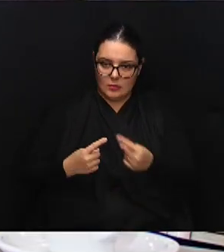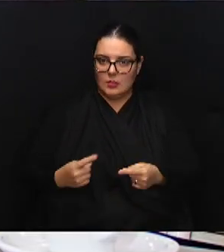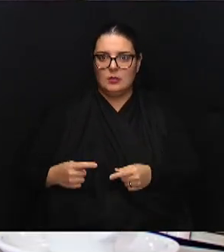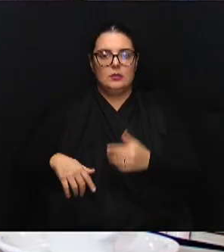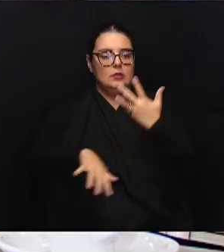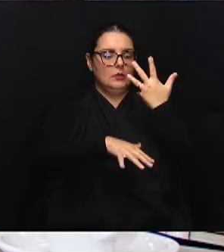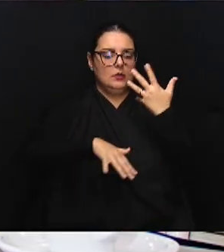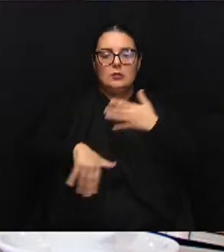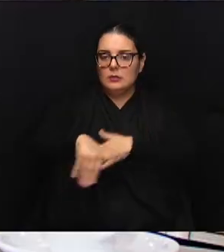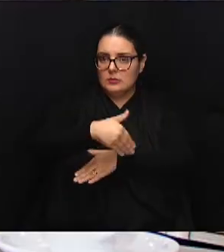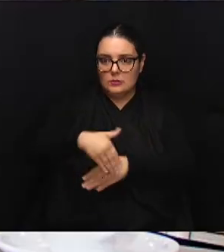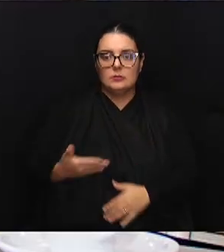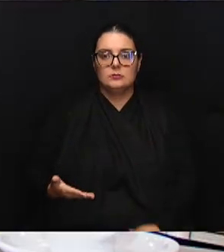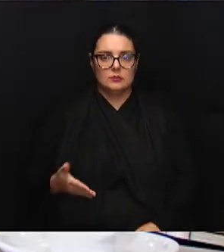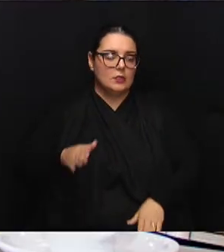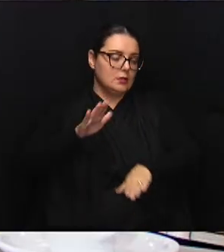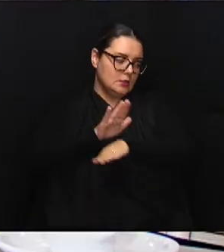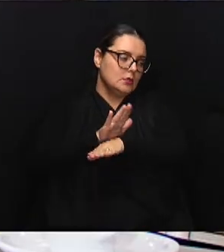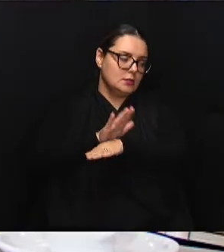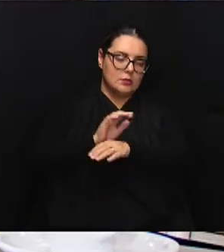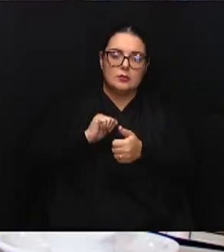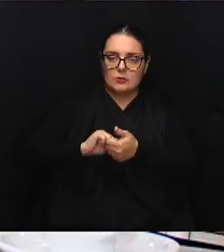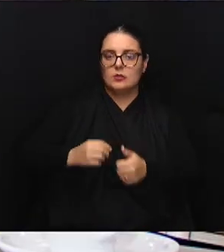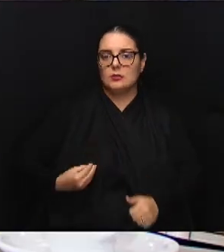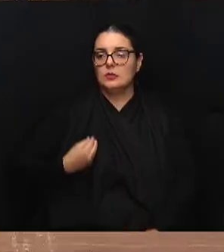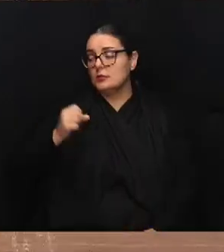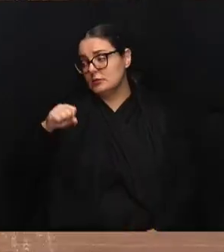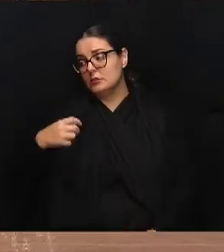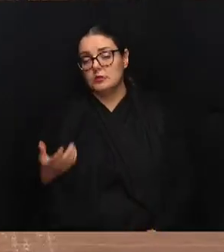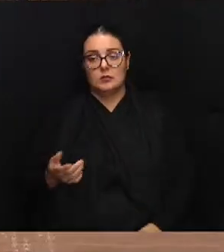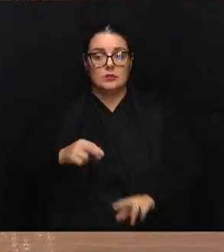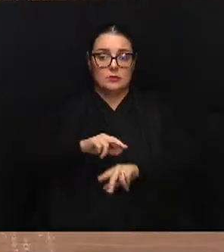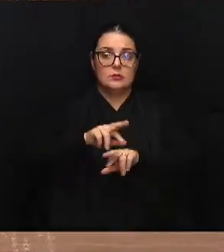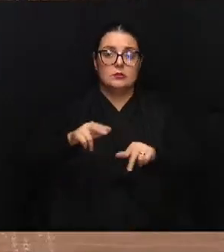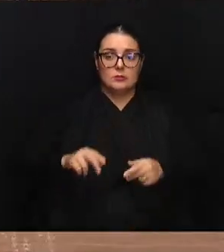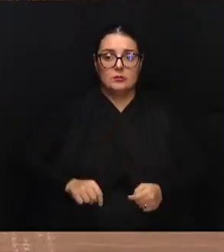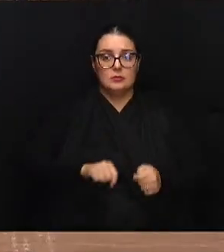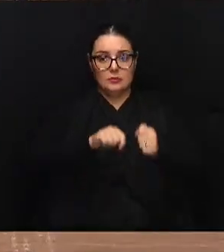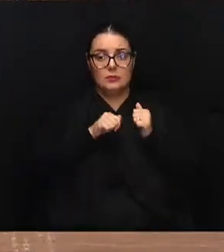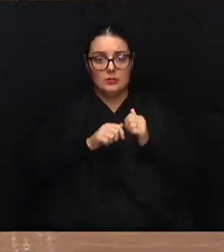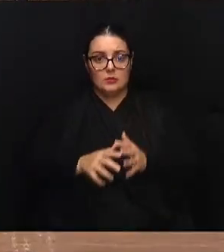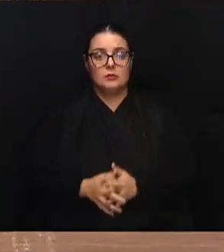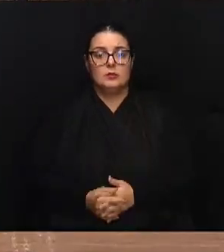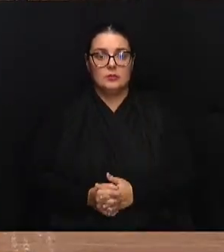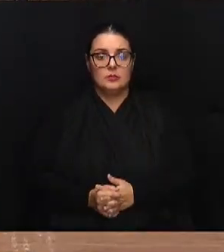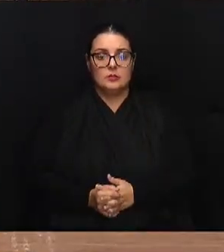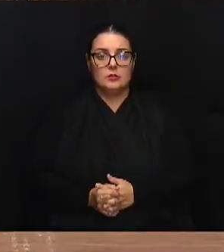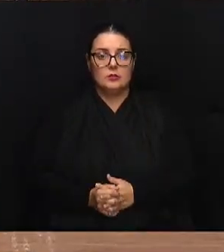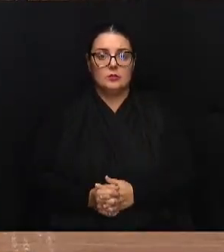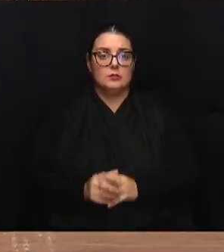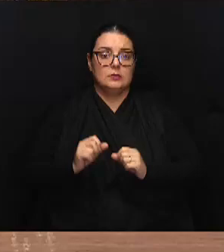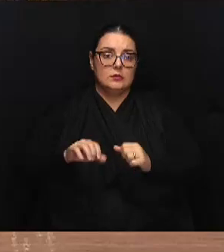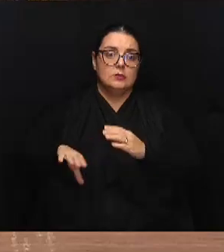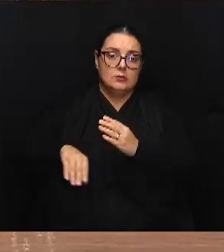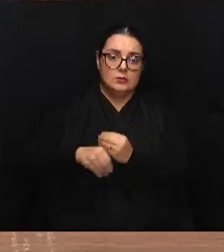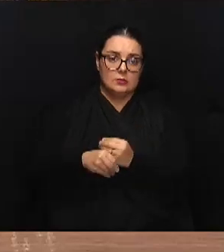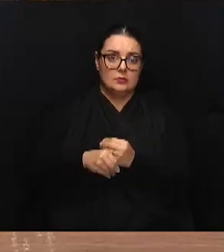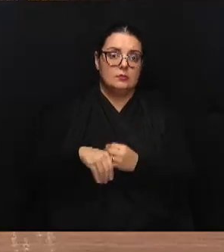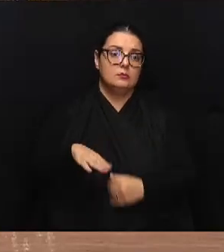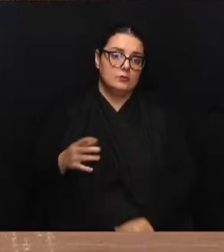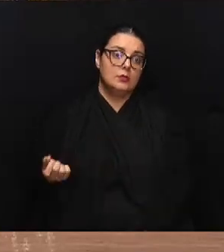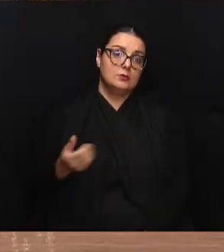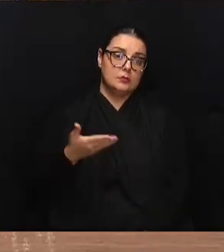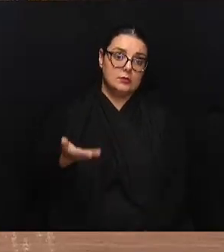praças, e ajuda na qualidade de vida. Sim. Então são vários benefícios que podem vir agregados. Para além